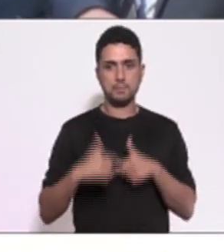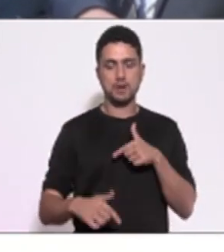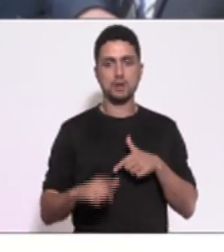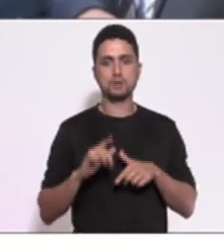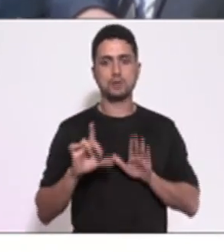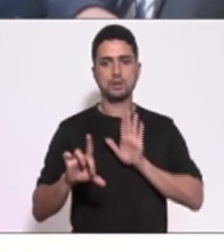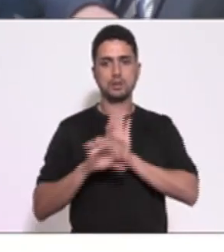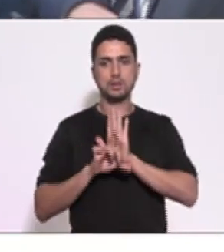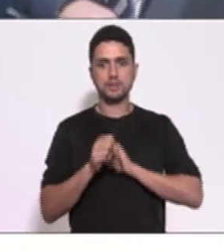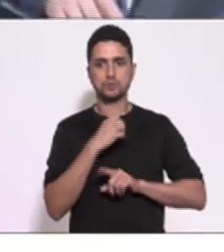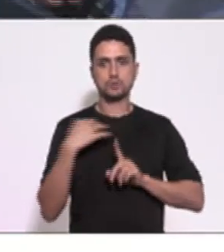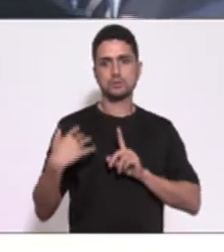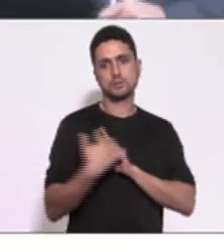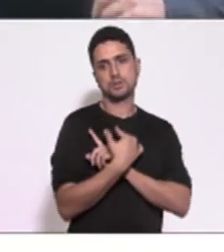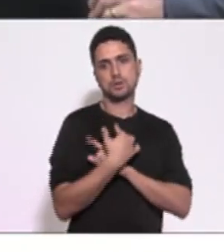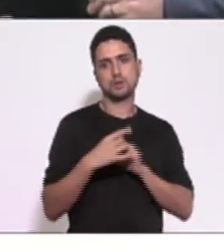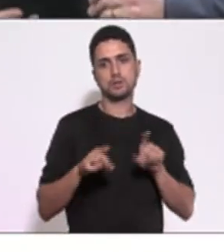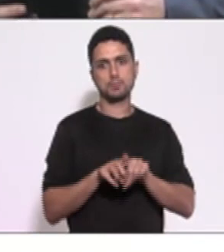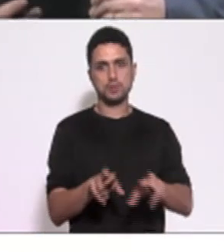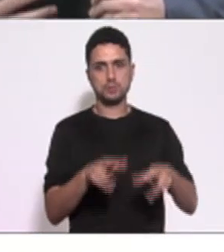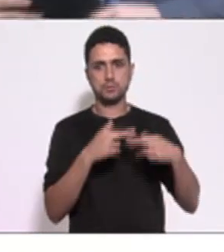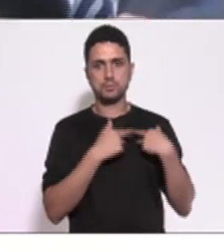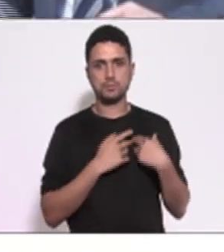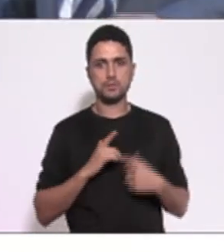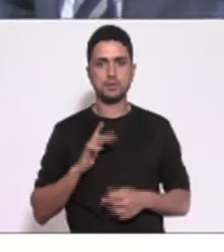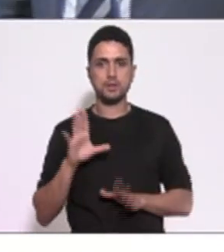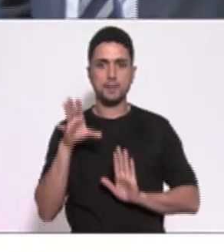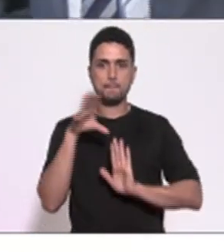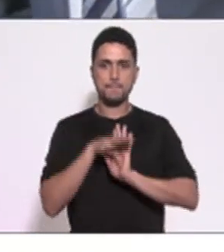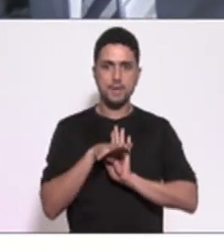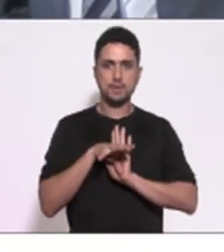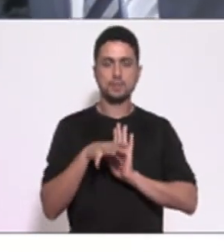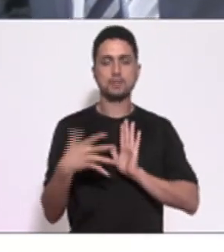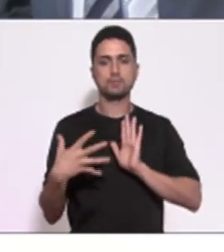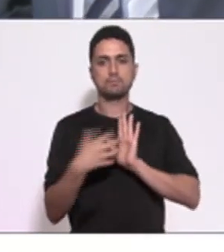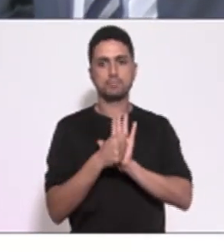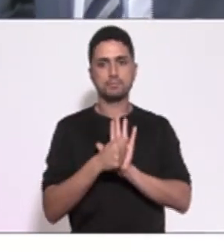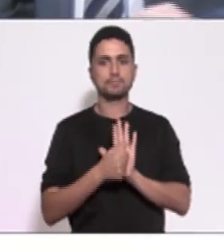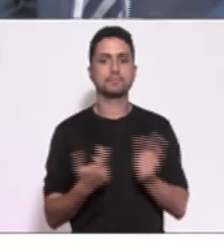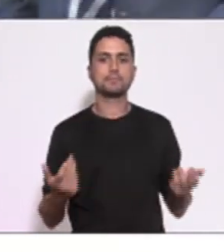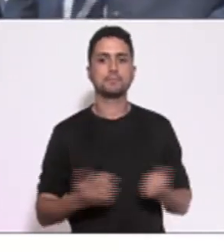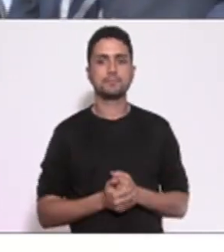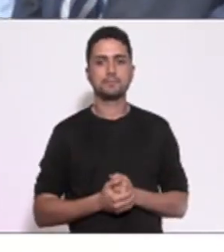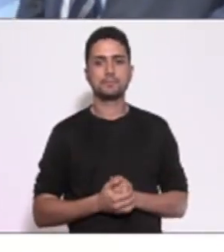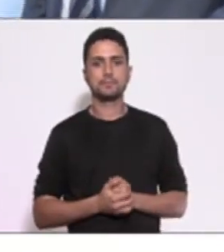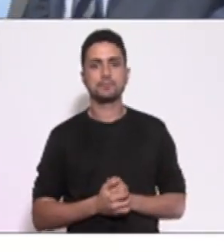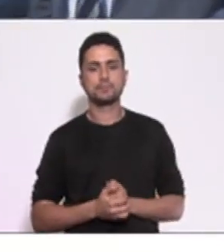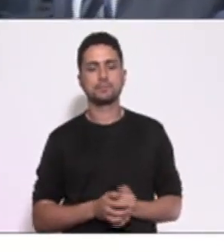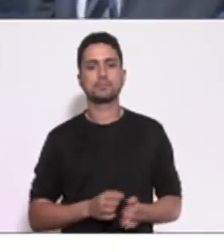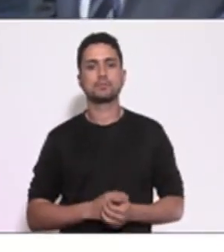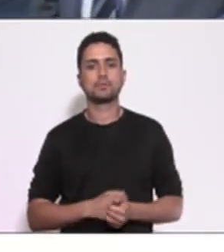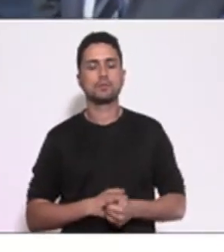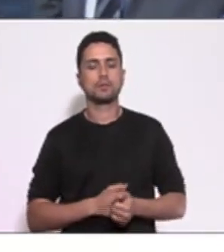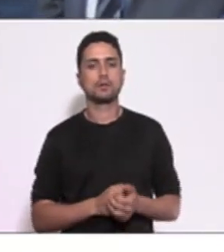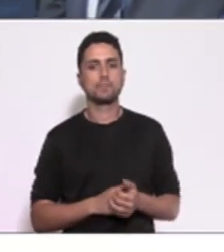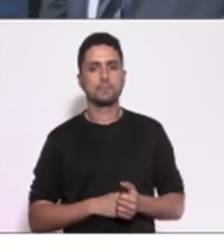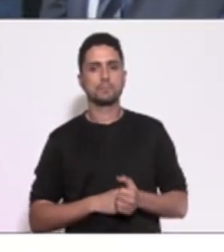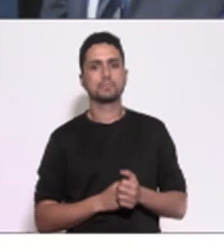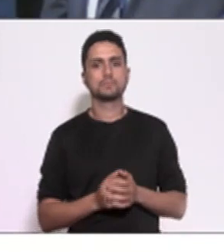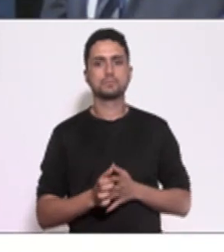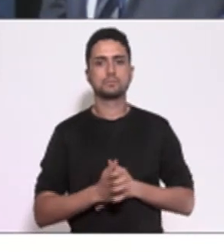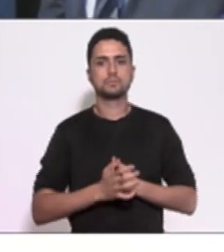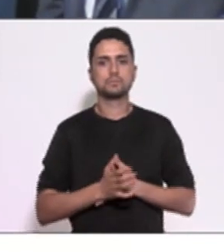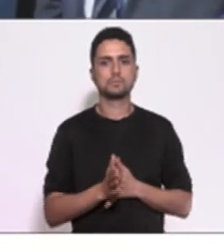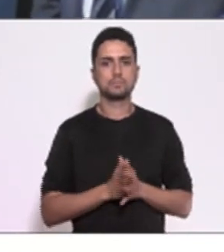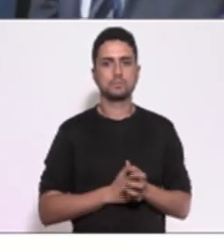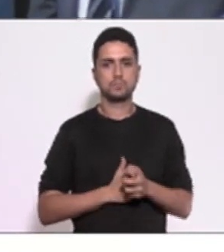Social e Seguridade Social com emenda. Senhores que aprovam, como estão aprovados. Em votação, projeto assim emendado. Senhores que aprovam, como estão